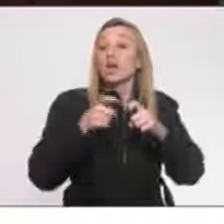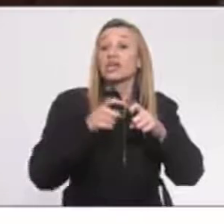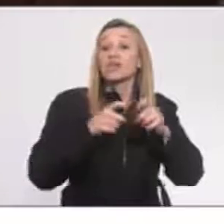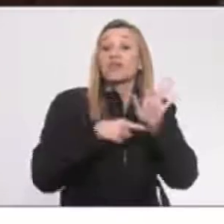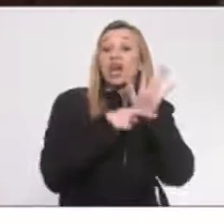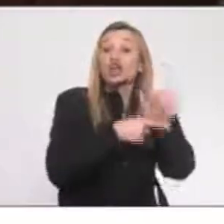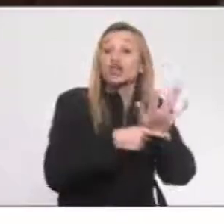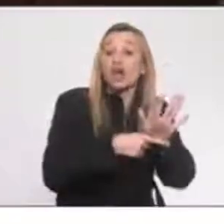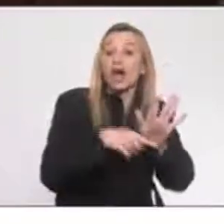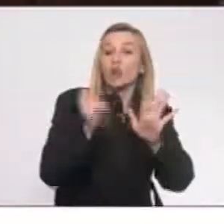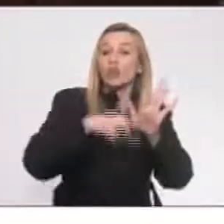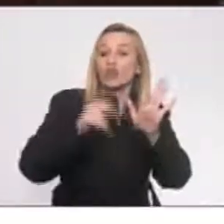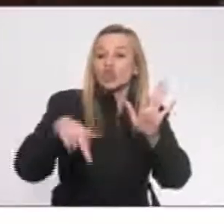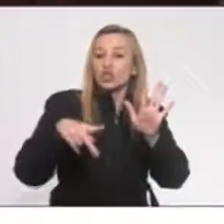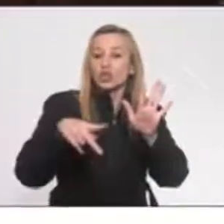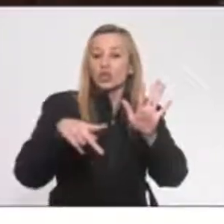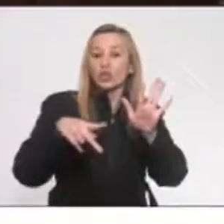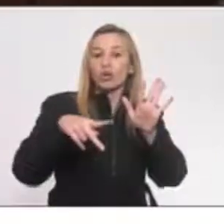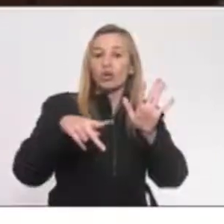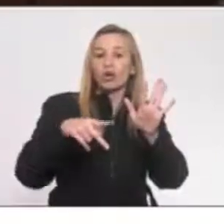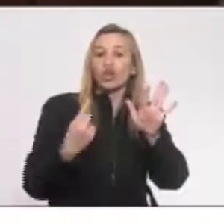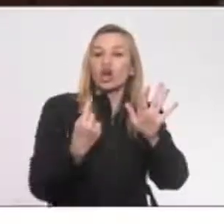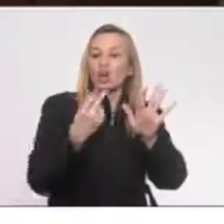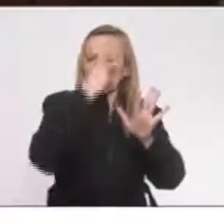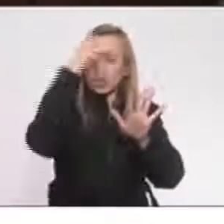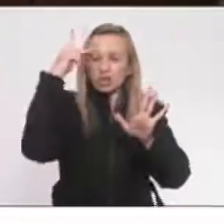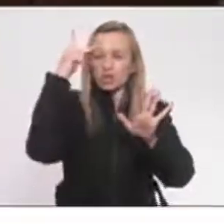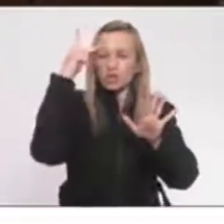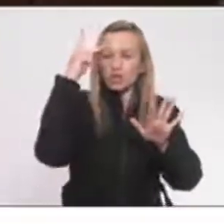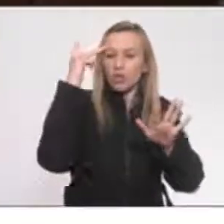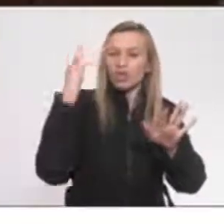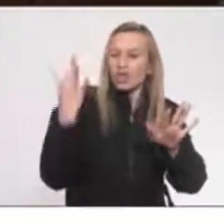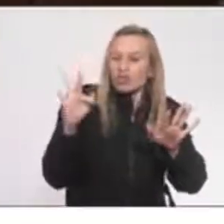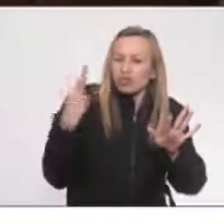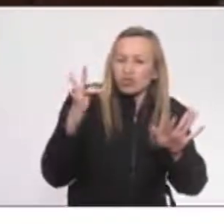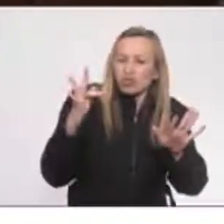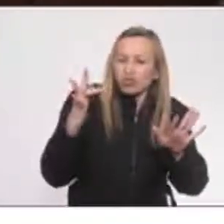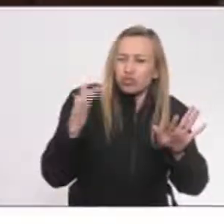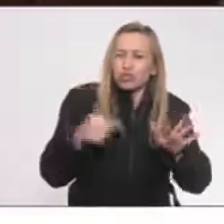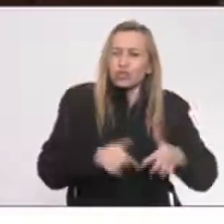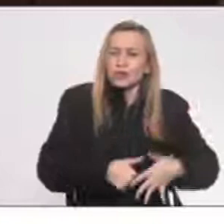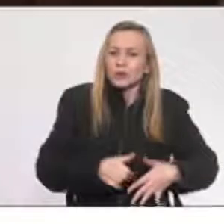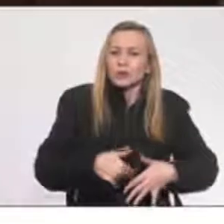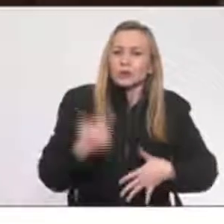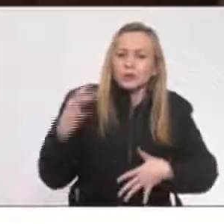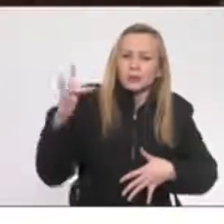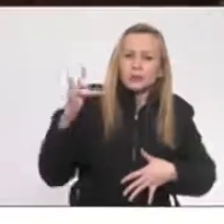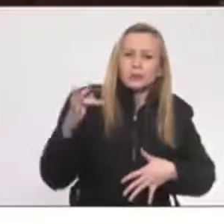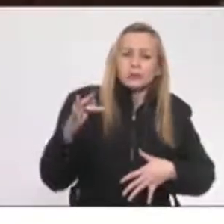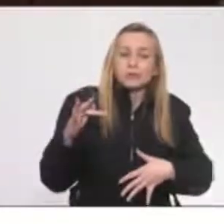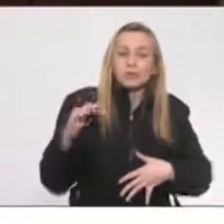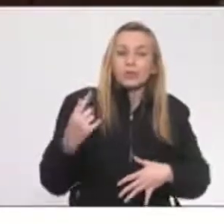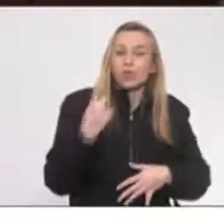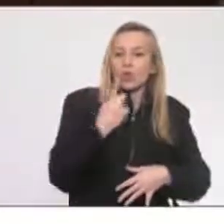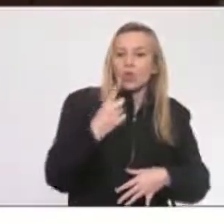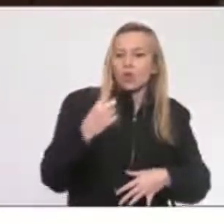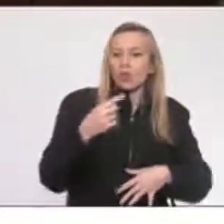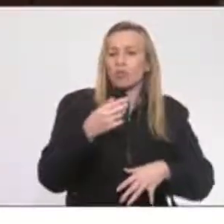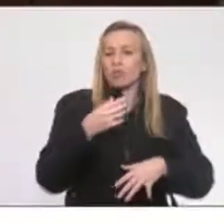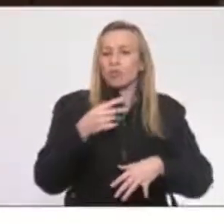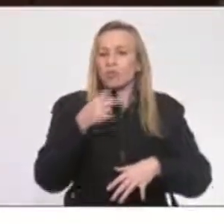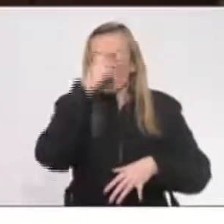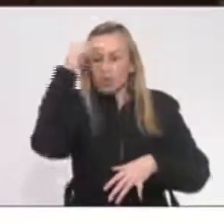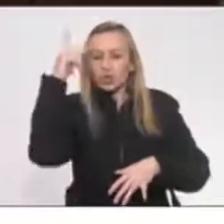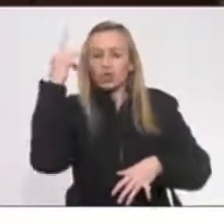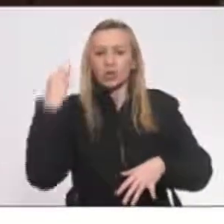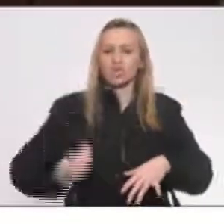professor, aliás, que foi prestar socorro a um desses feridos à faca, que foi também brutalmente atacado por um indivíduo desses, à